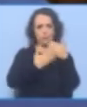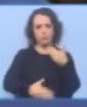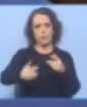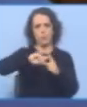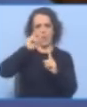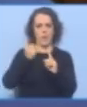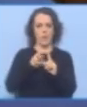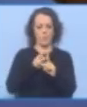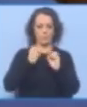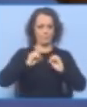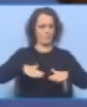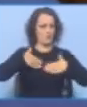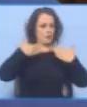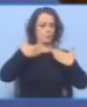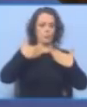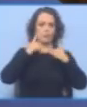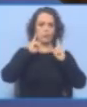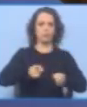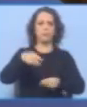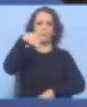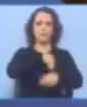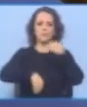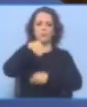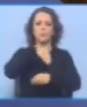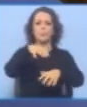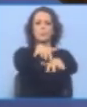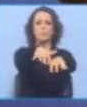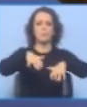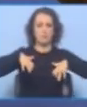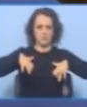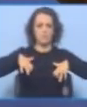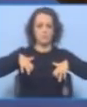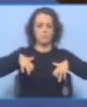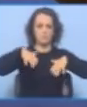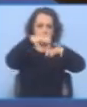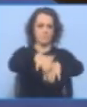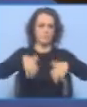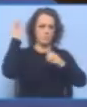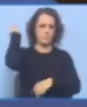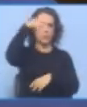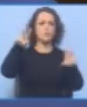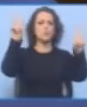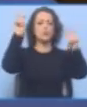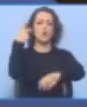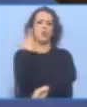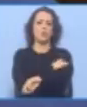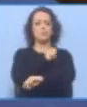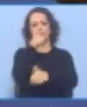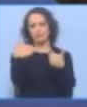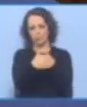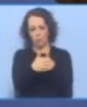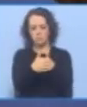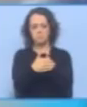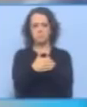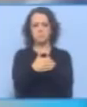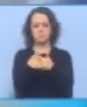uma votação no Parlamento sobre a eutanásia. Que sinal foi esse dado à